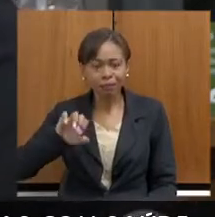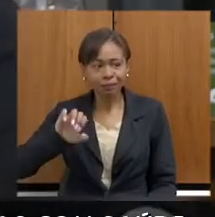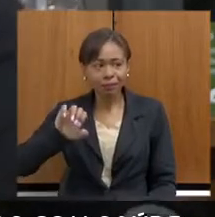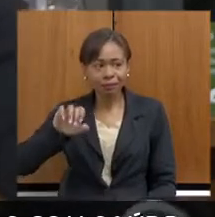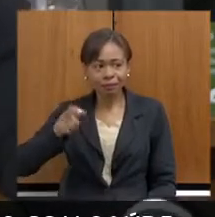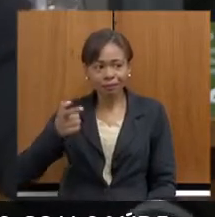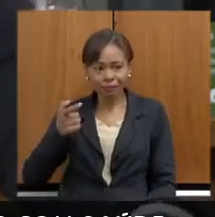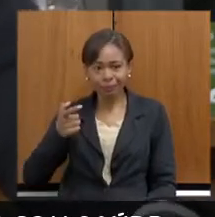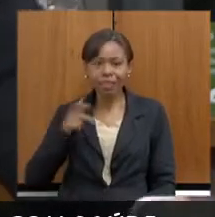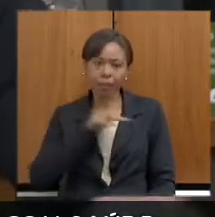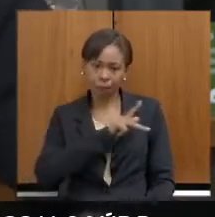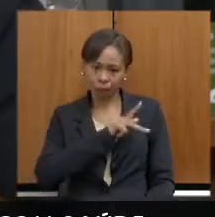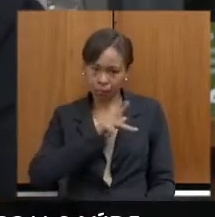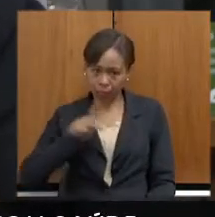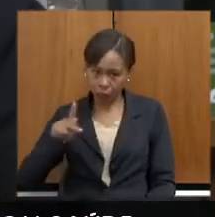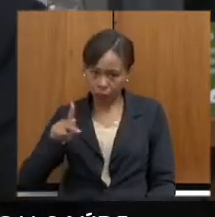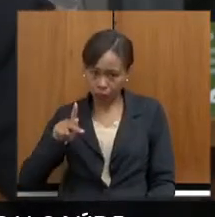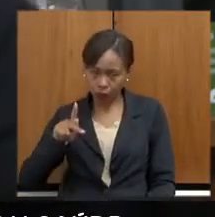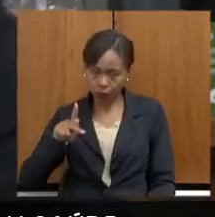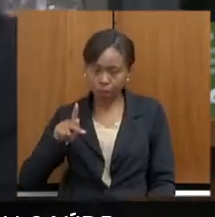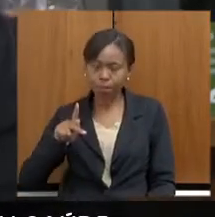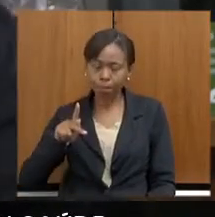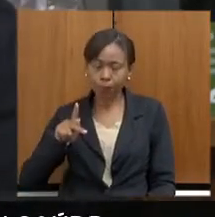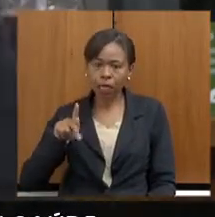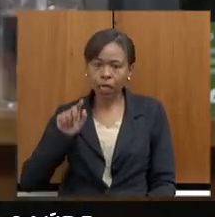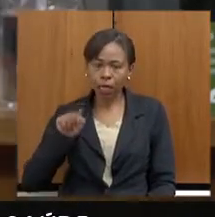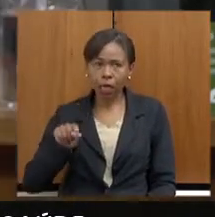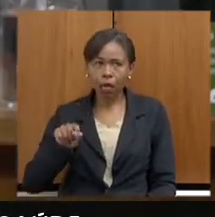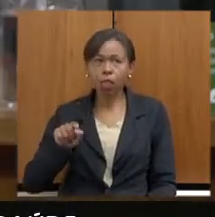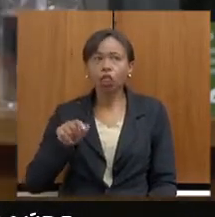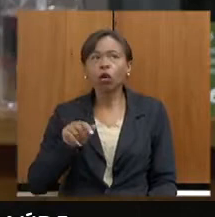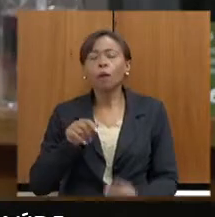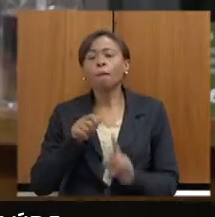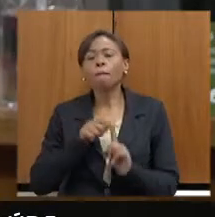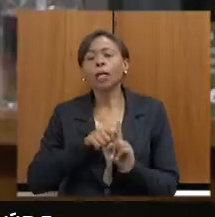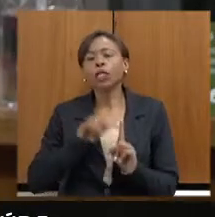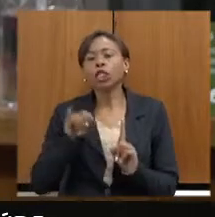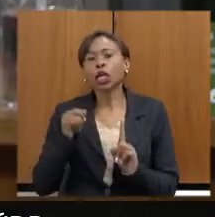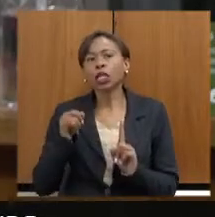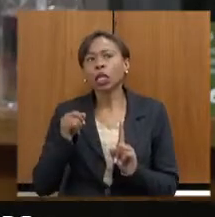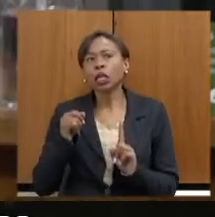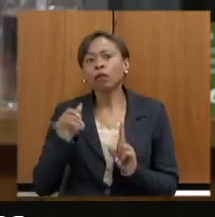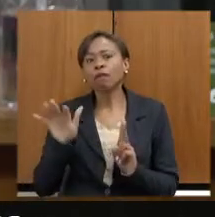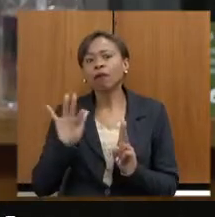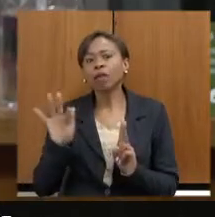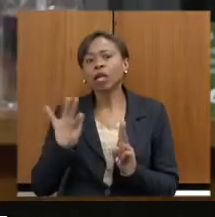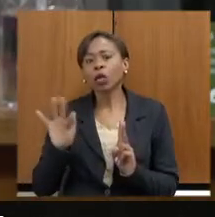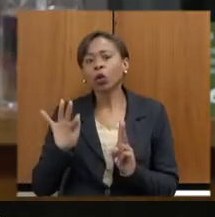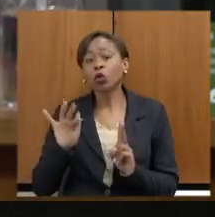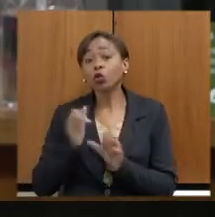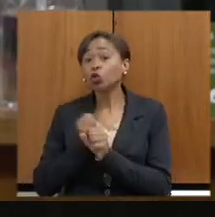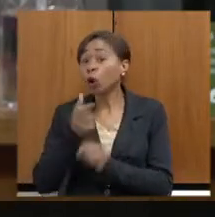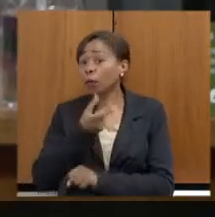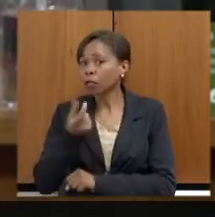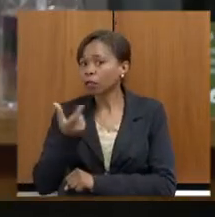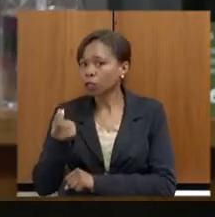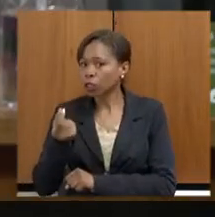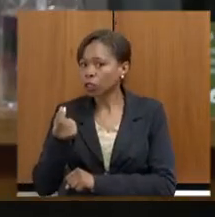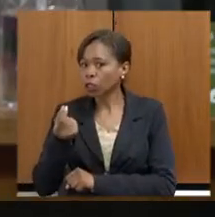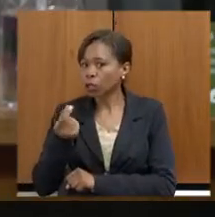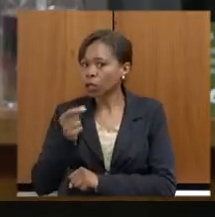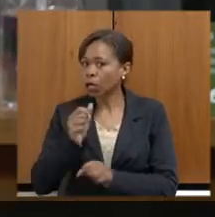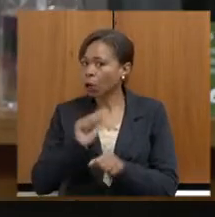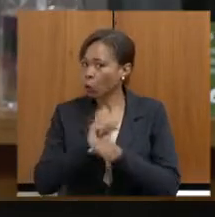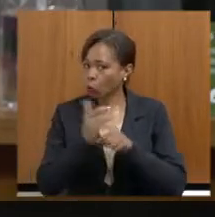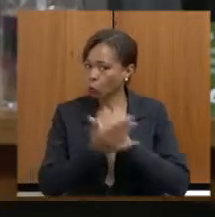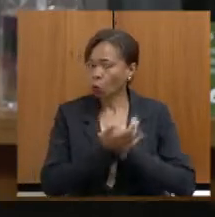Presidente é nós janeiro e fevereiro de 2020 não tinha nenhum caso de convívio no estado